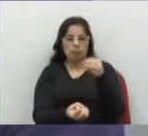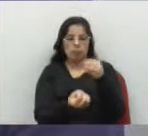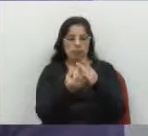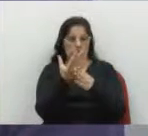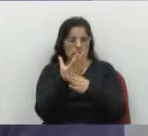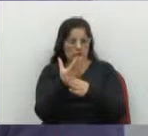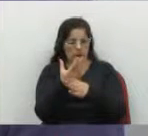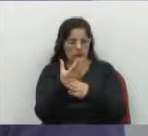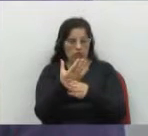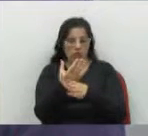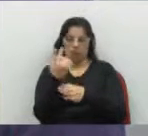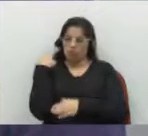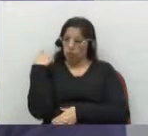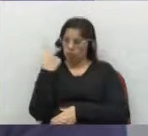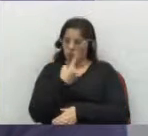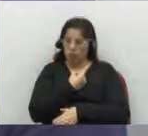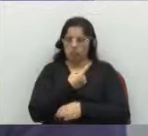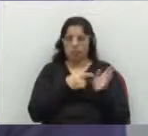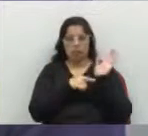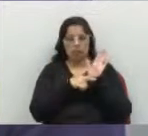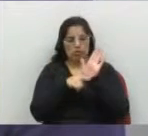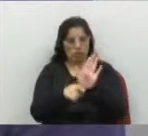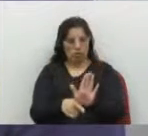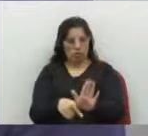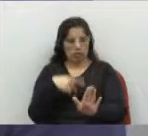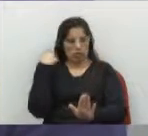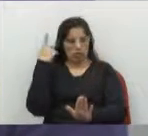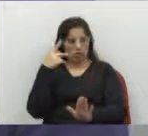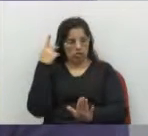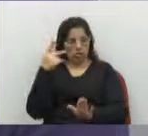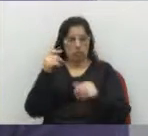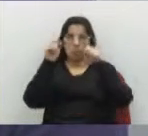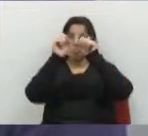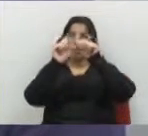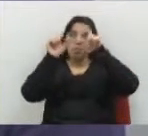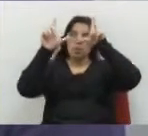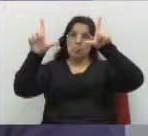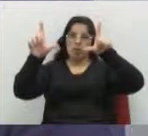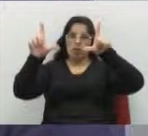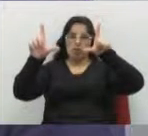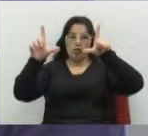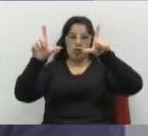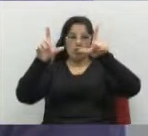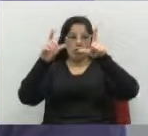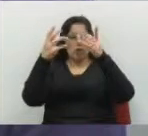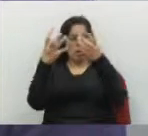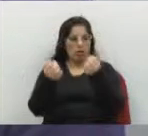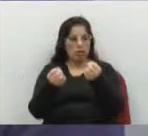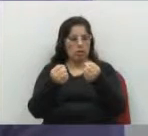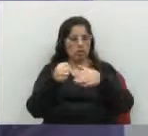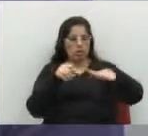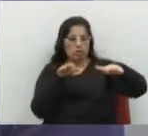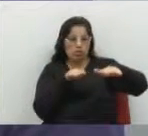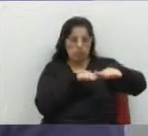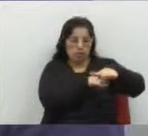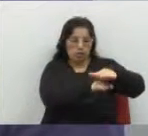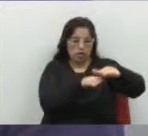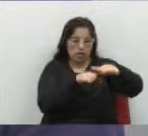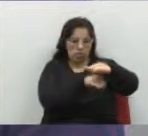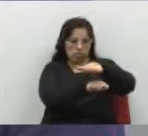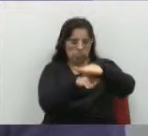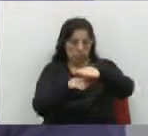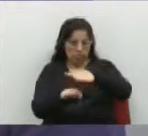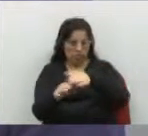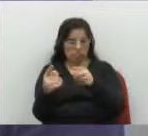através de nós vereadores essa autorização para ser colocada essa placa de permitido estacionar. Esse é um pedido lá dos comerciantes,